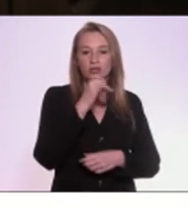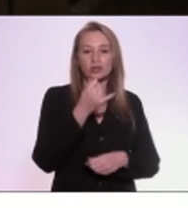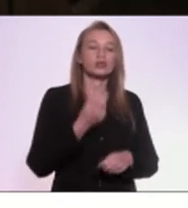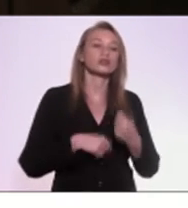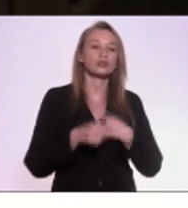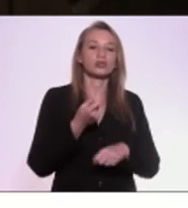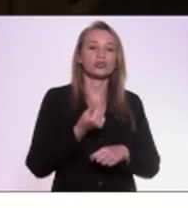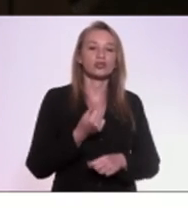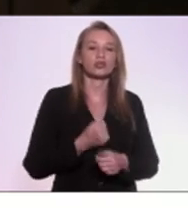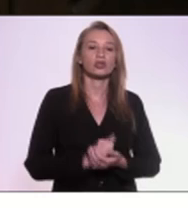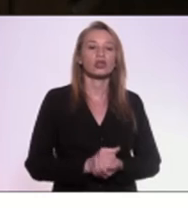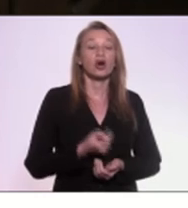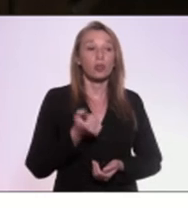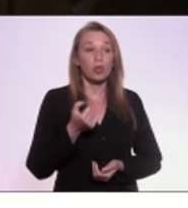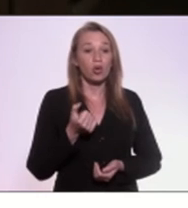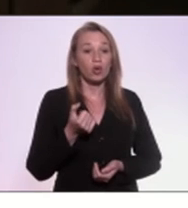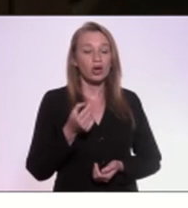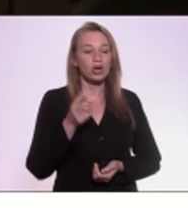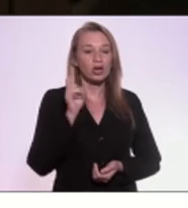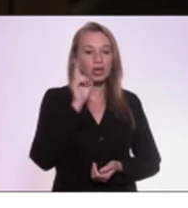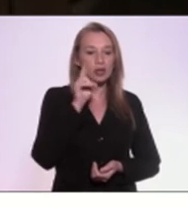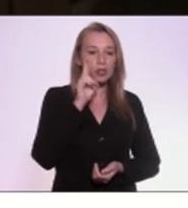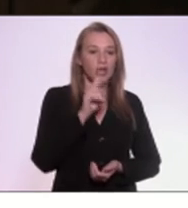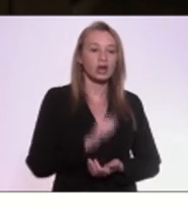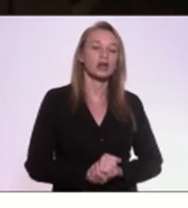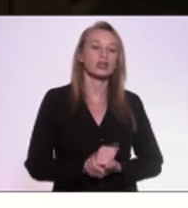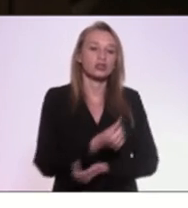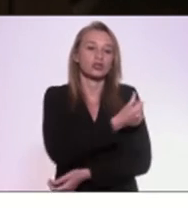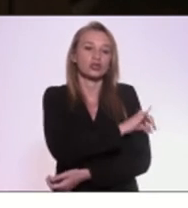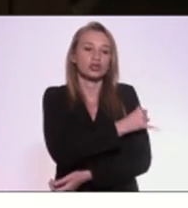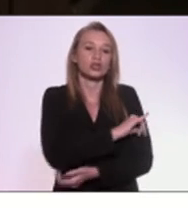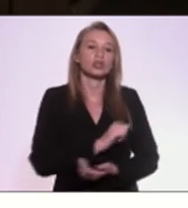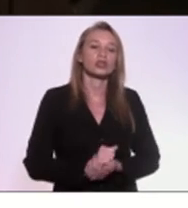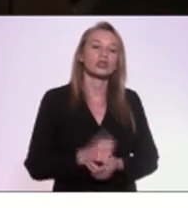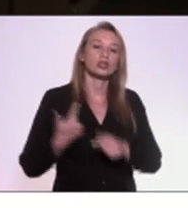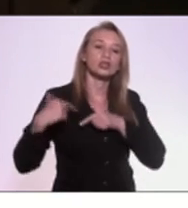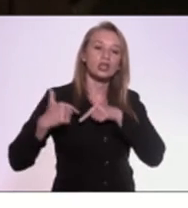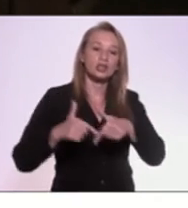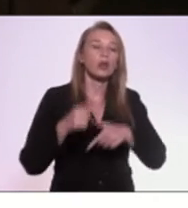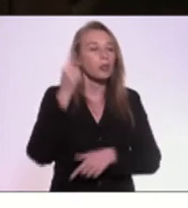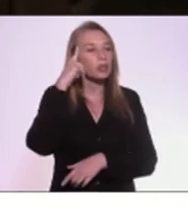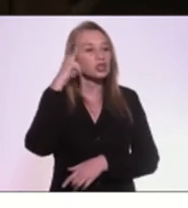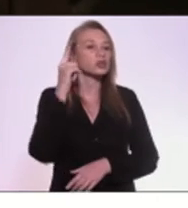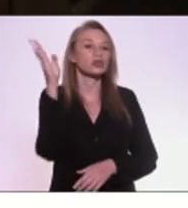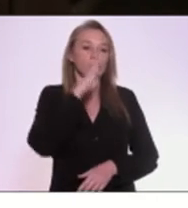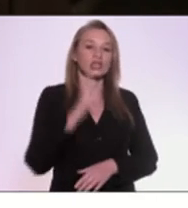importante lembrar que o Rio de Janeiro, Renata, tradicionalmente